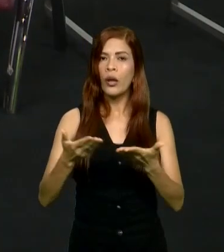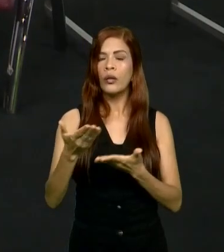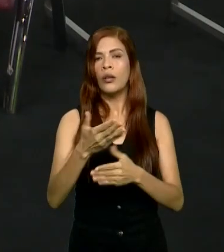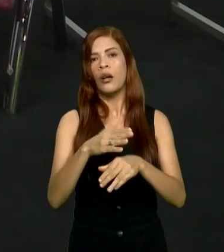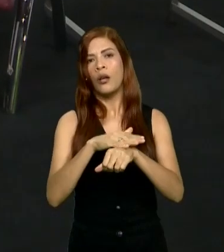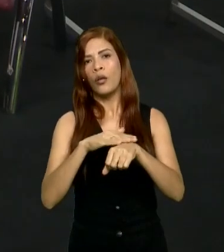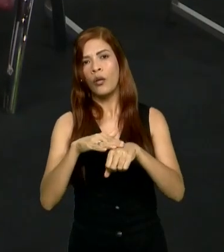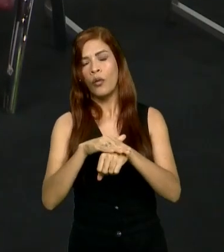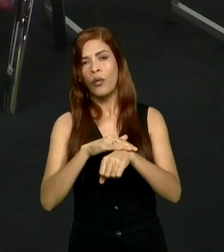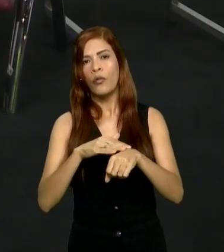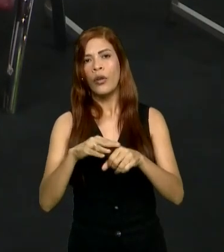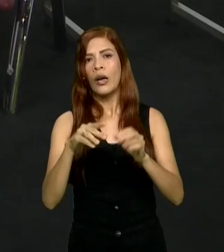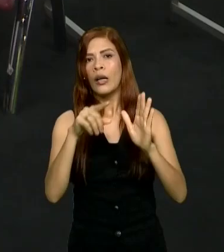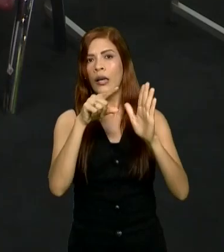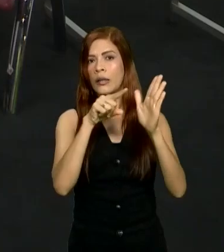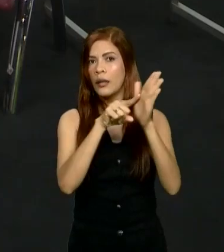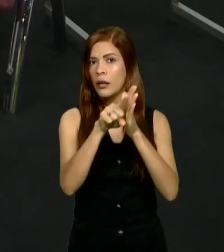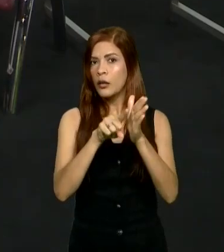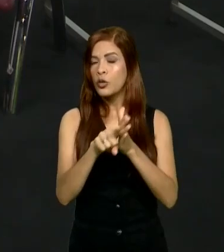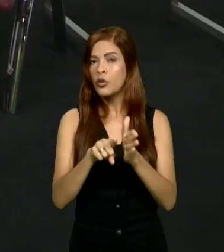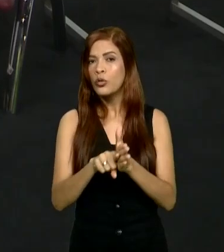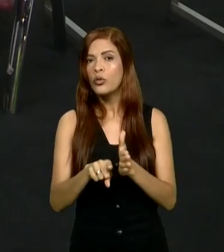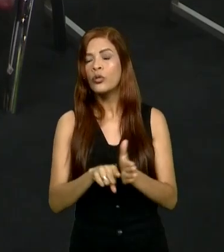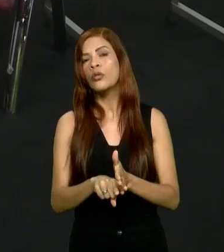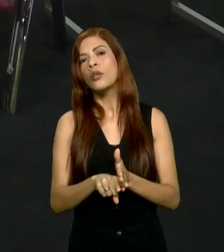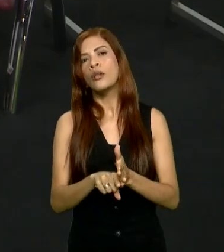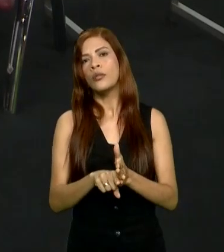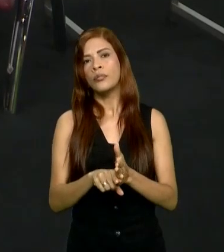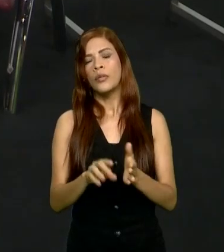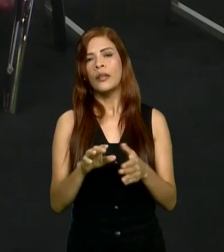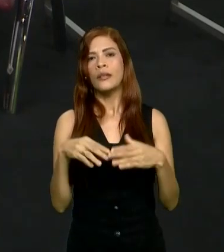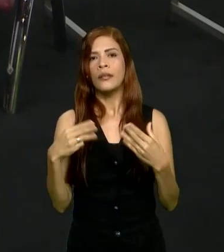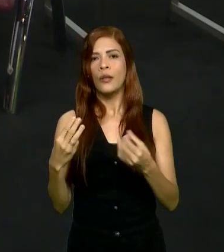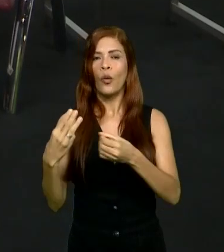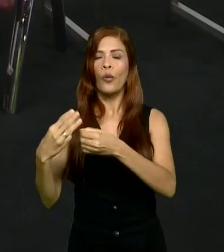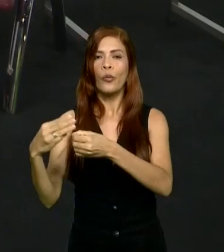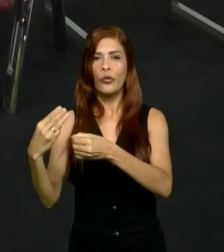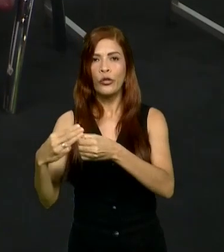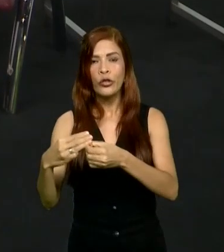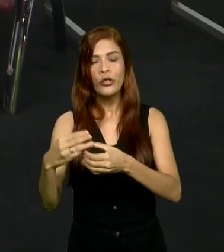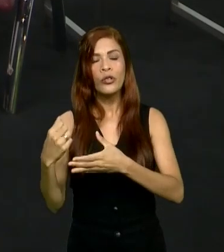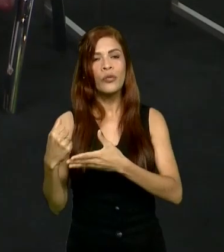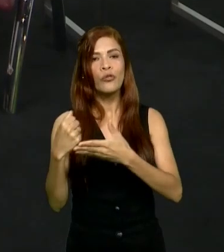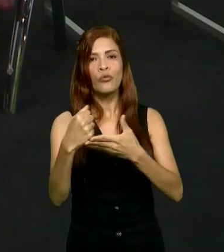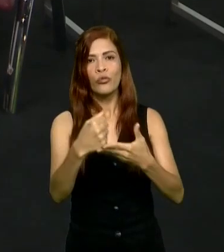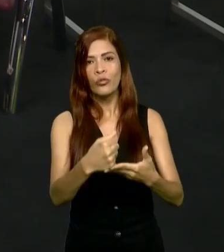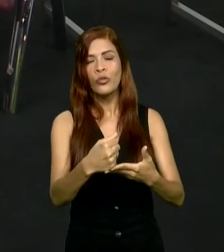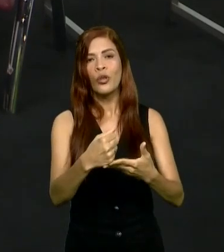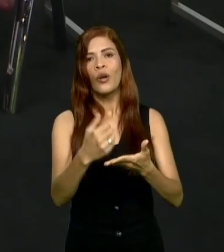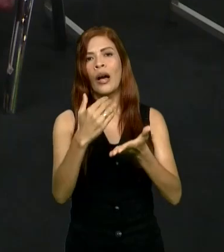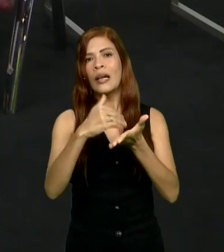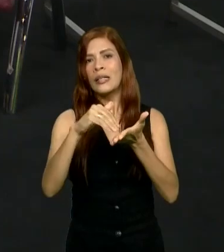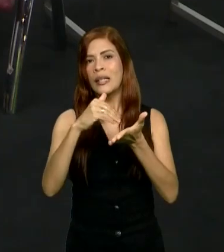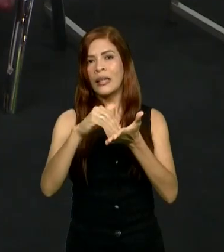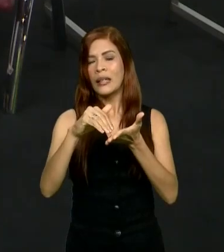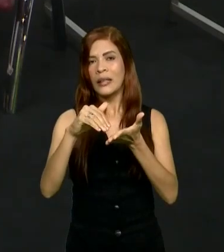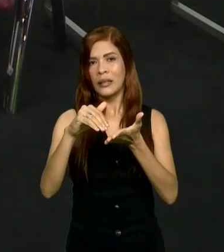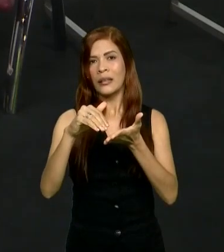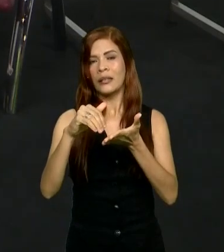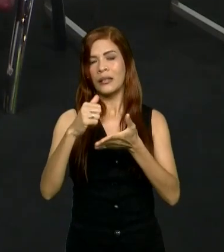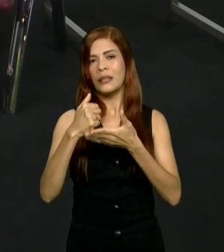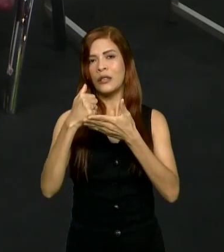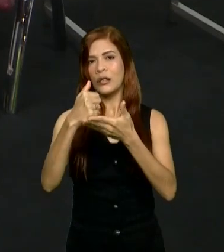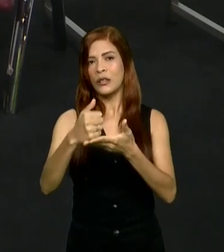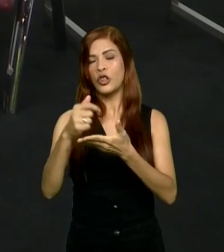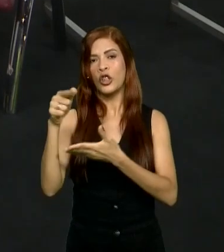continuidade, as técnicas do município contribuíram, principalmente quem era secretária de assistência lá em Guimarães,